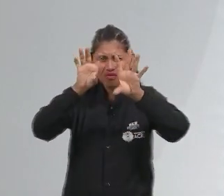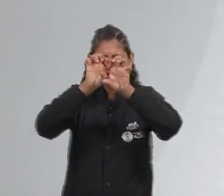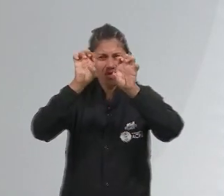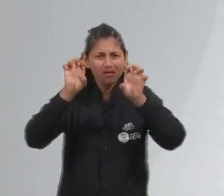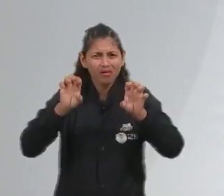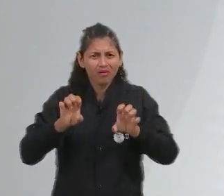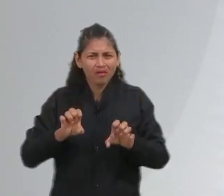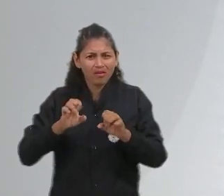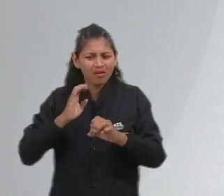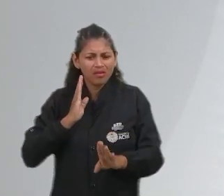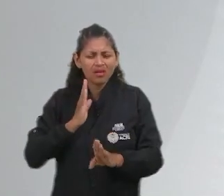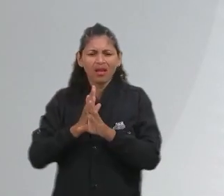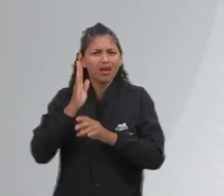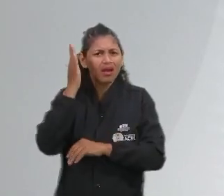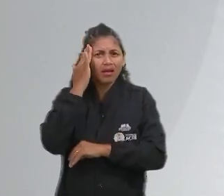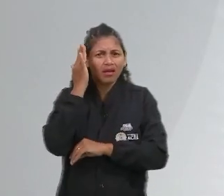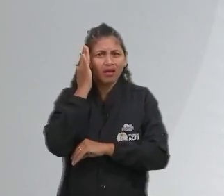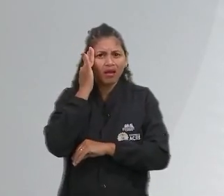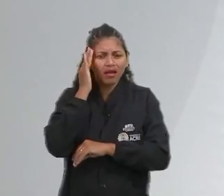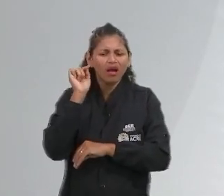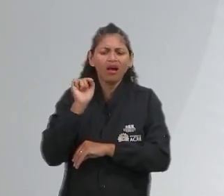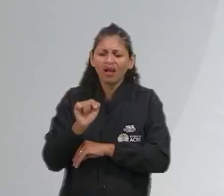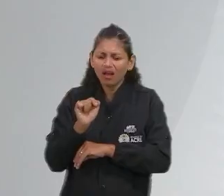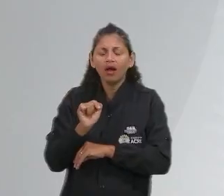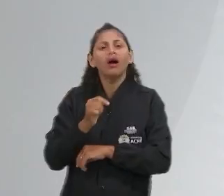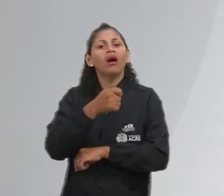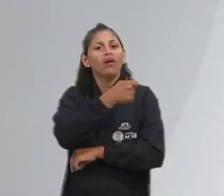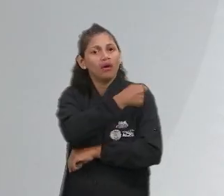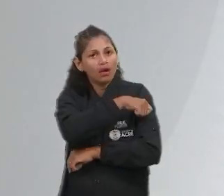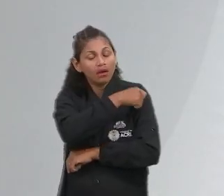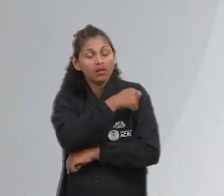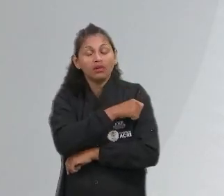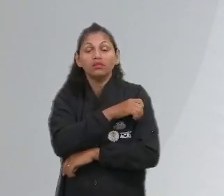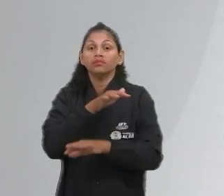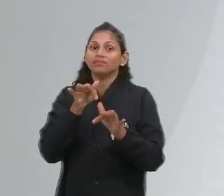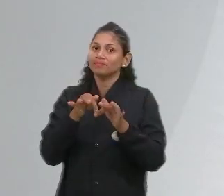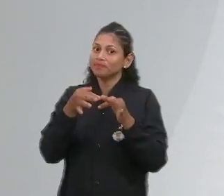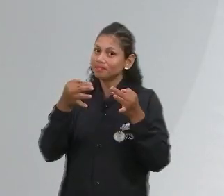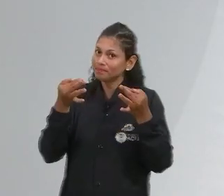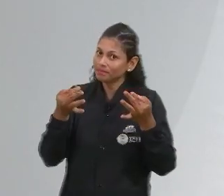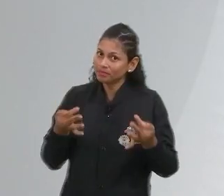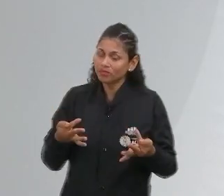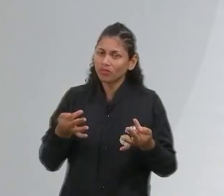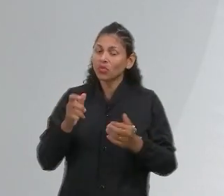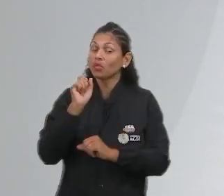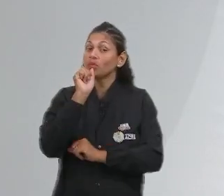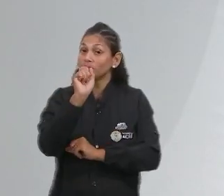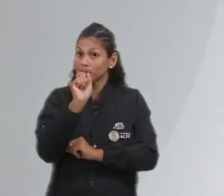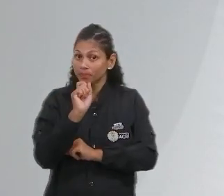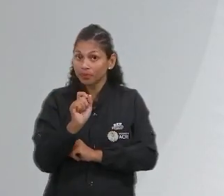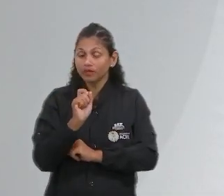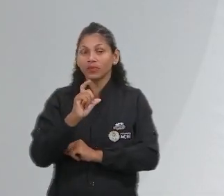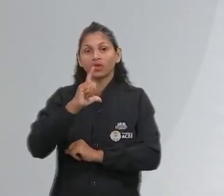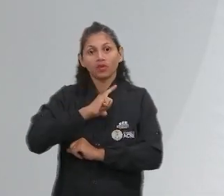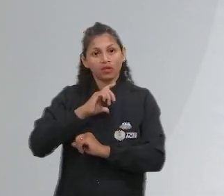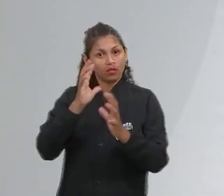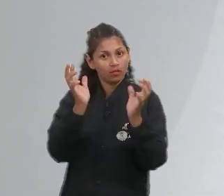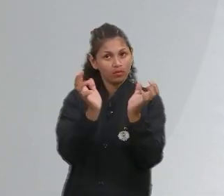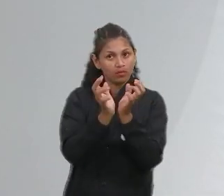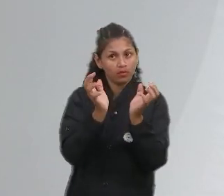e dizer isso é um álcool? Bem simples, tá? O que é um álcool? É quando eu tenho um